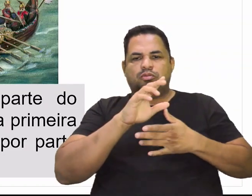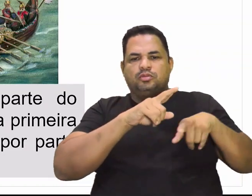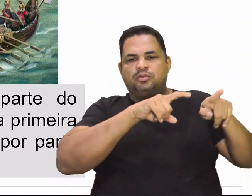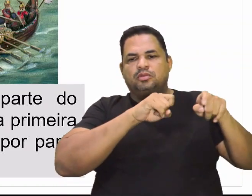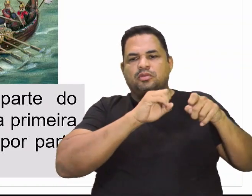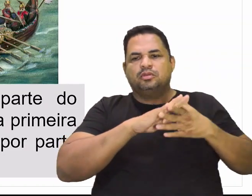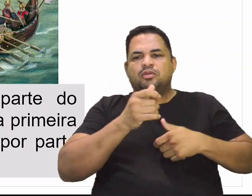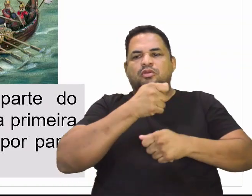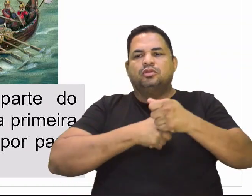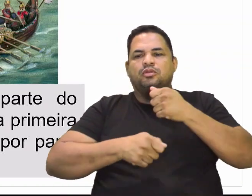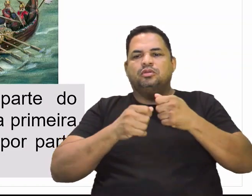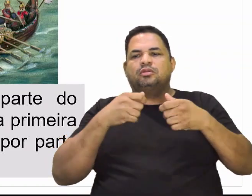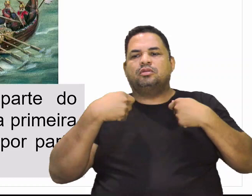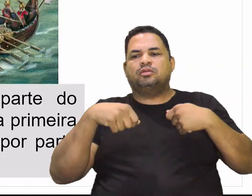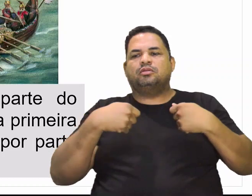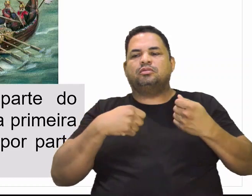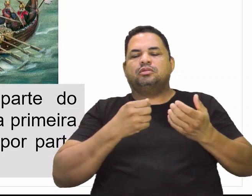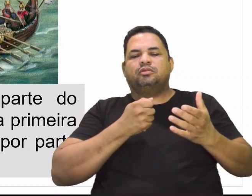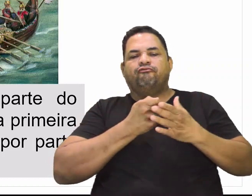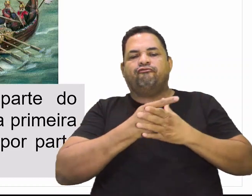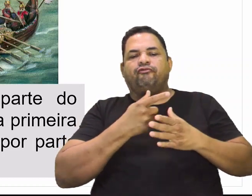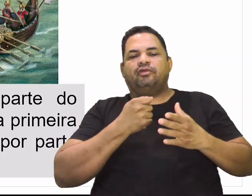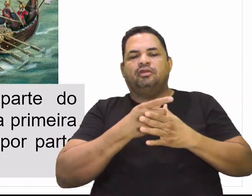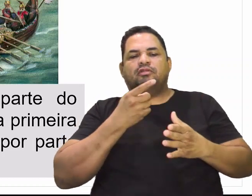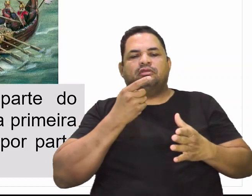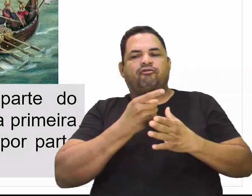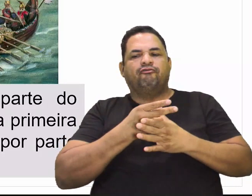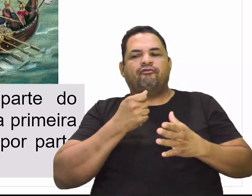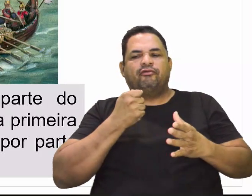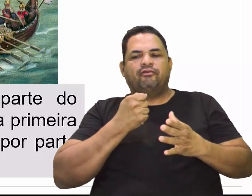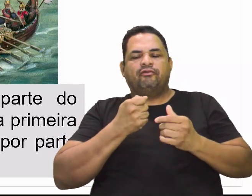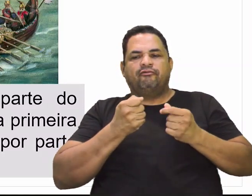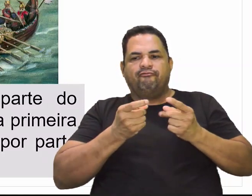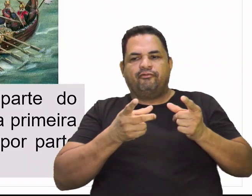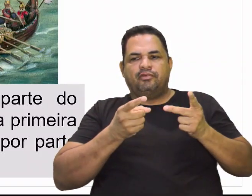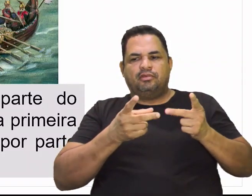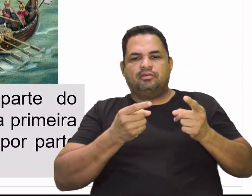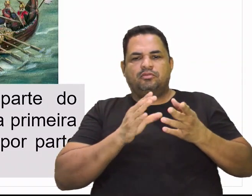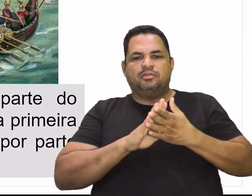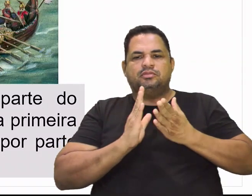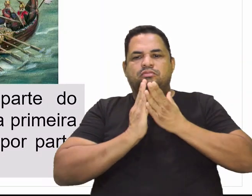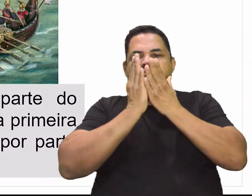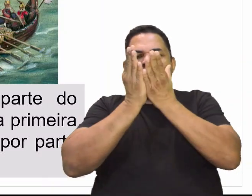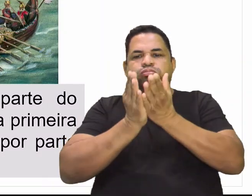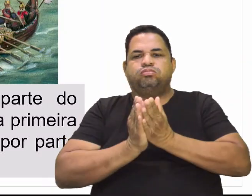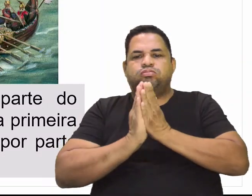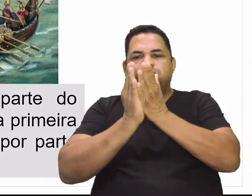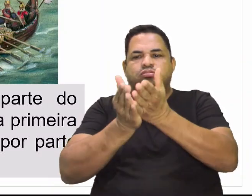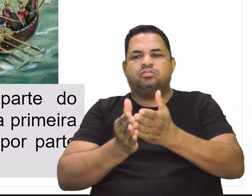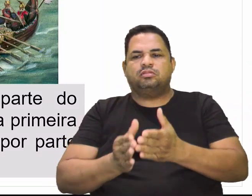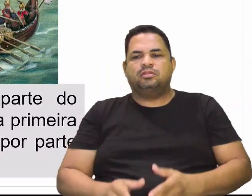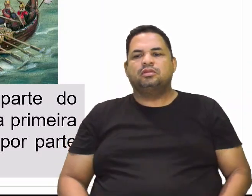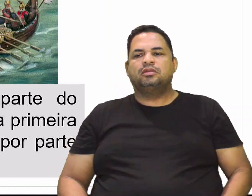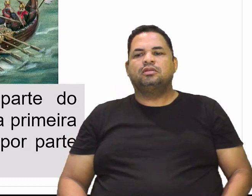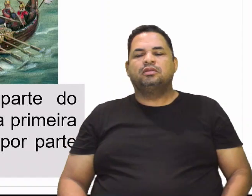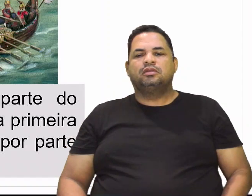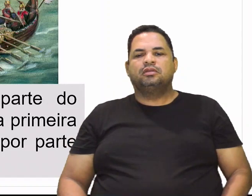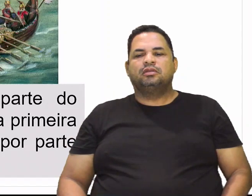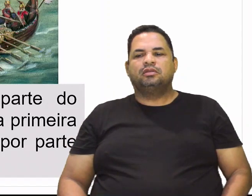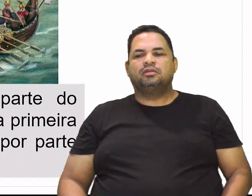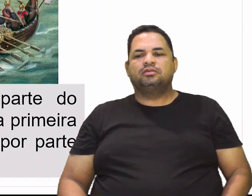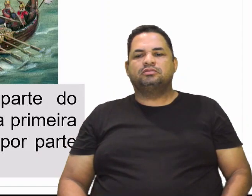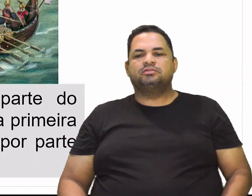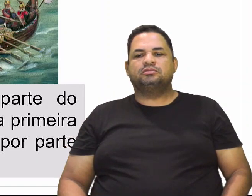economia dependia único e exclusivamente do comércio e da navegação. Um detalhe, eles